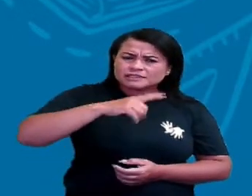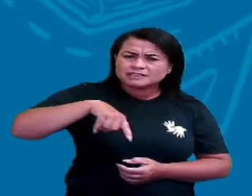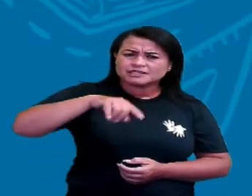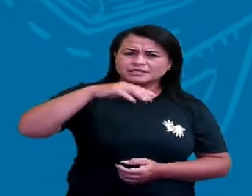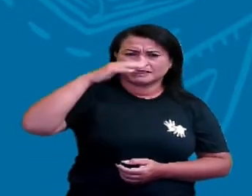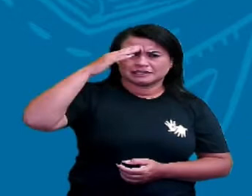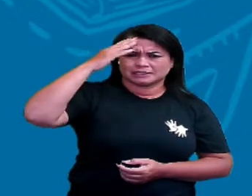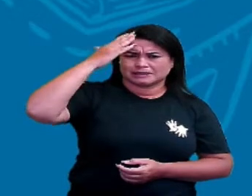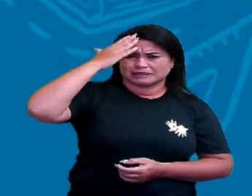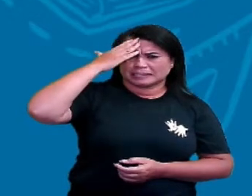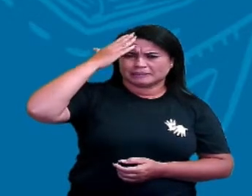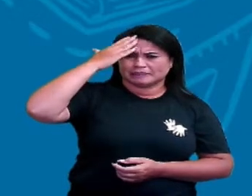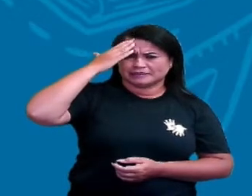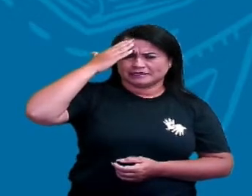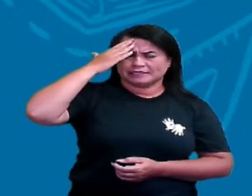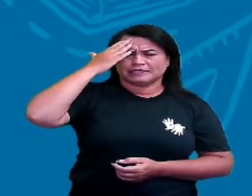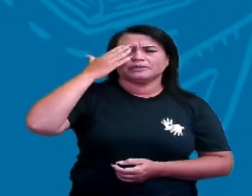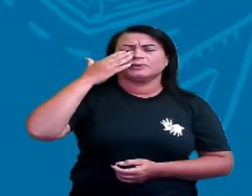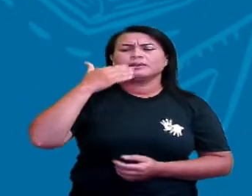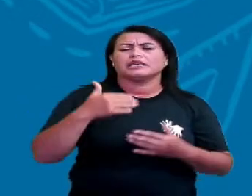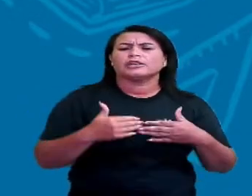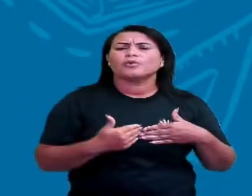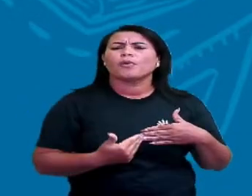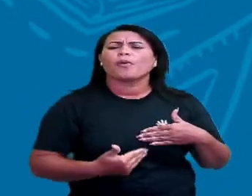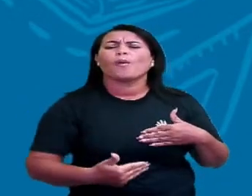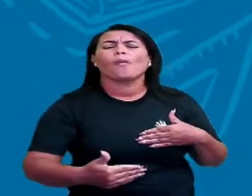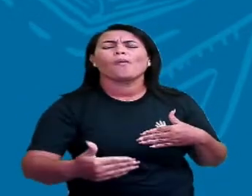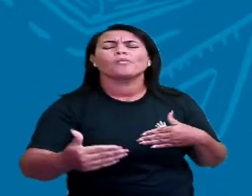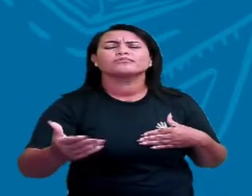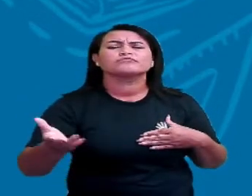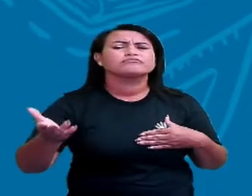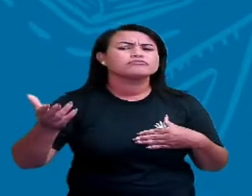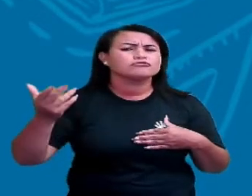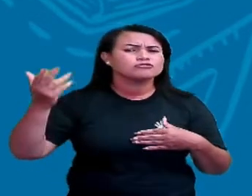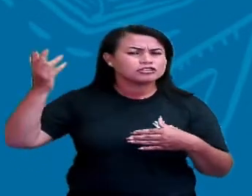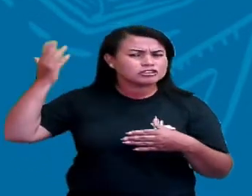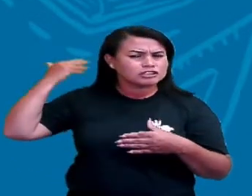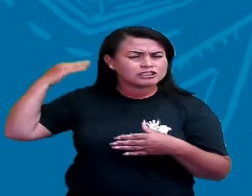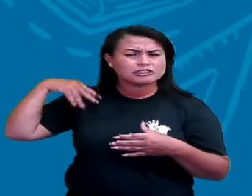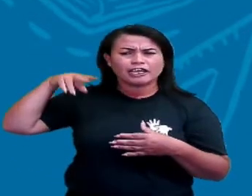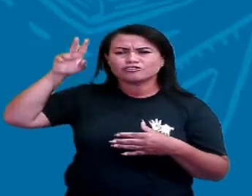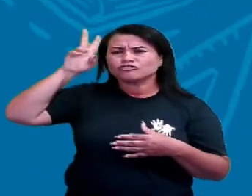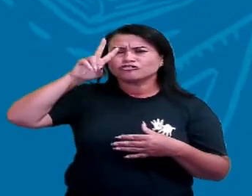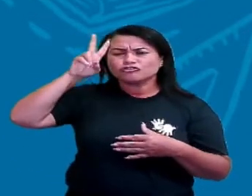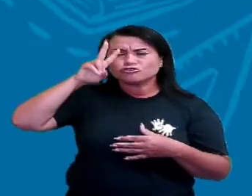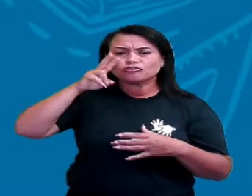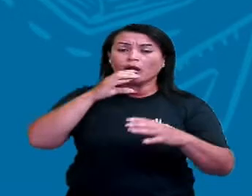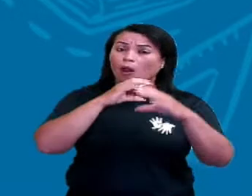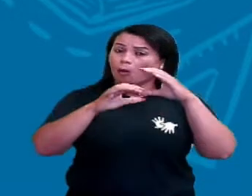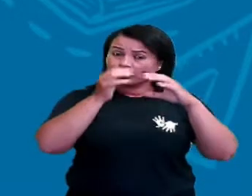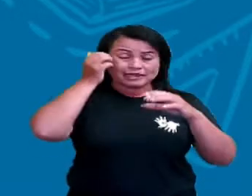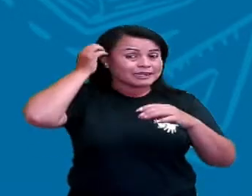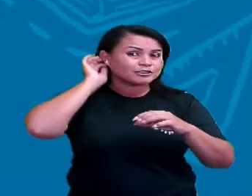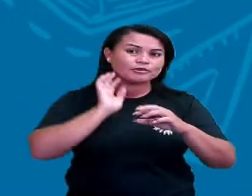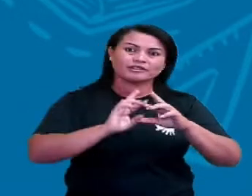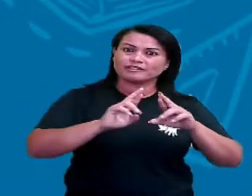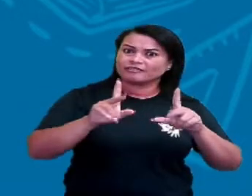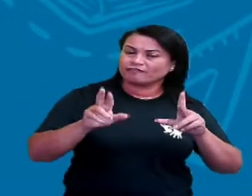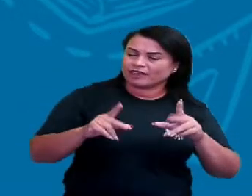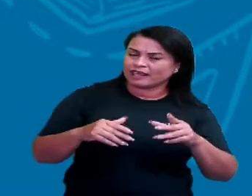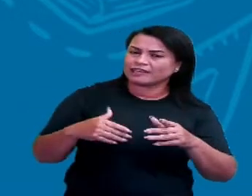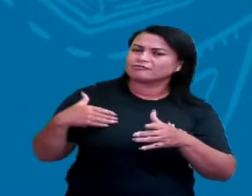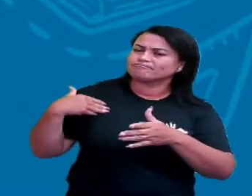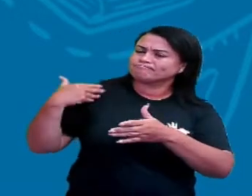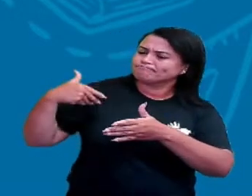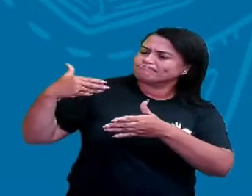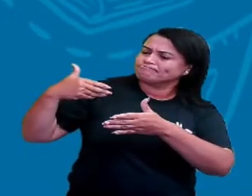sabiam que ao longo da história o homem ele foi se comunicando de diferentes maneiras? Joãozinho, né,